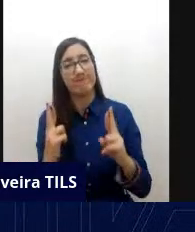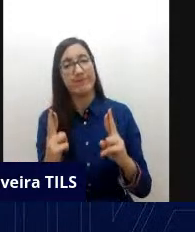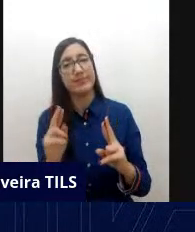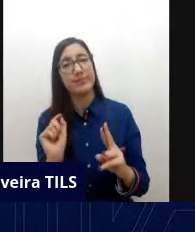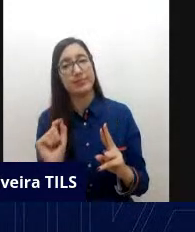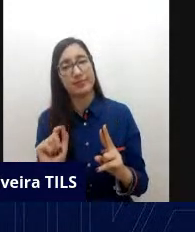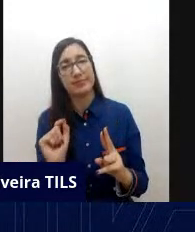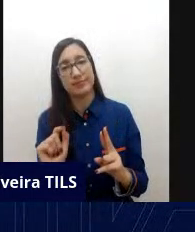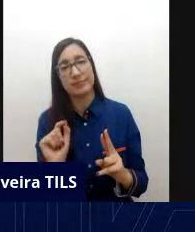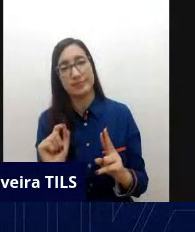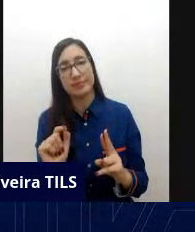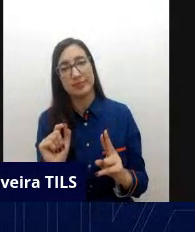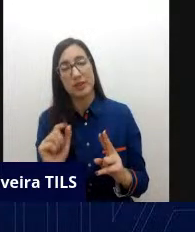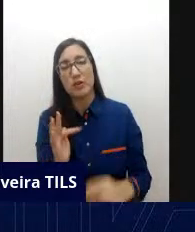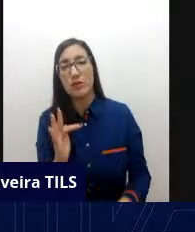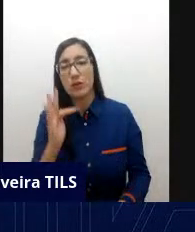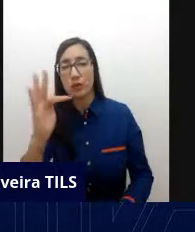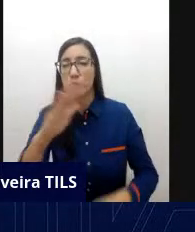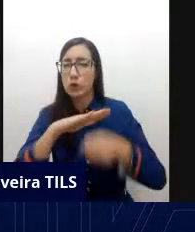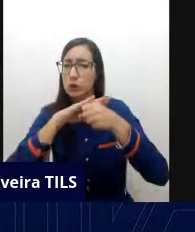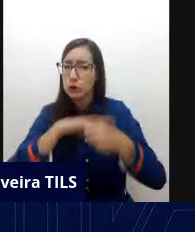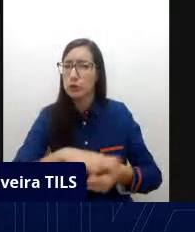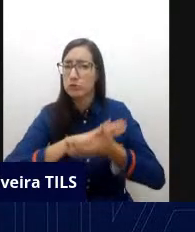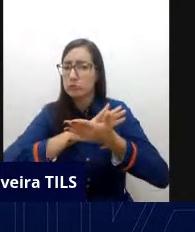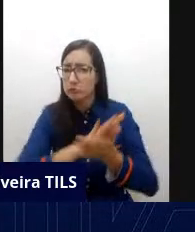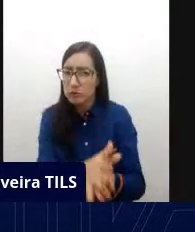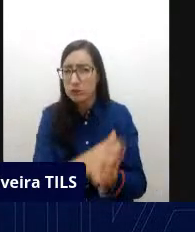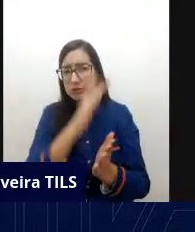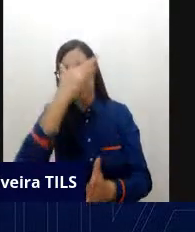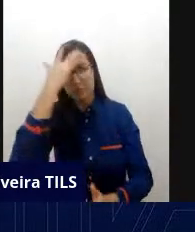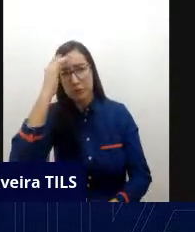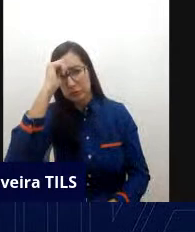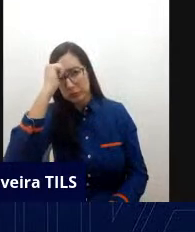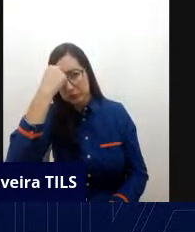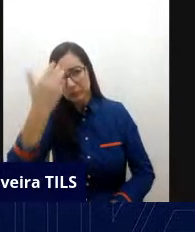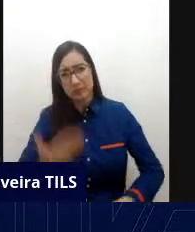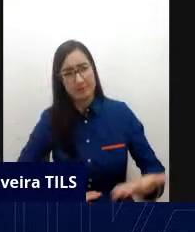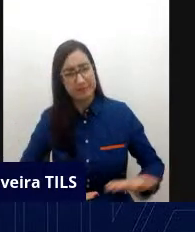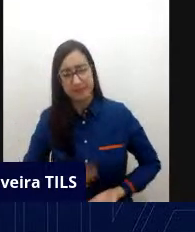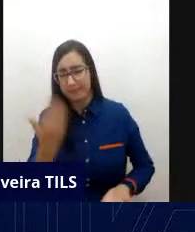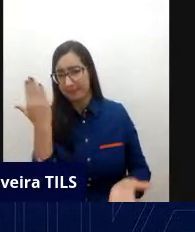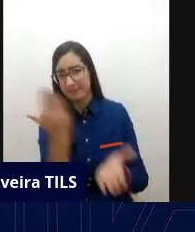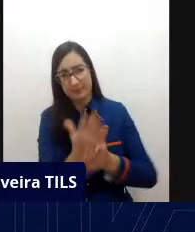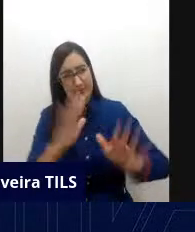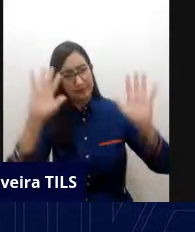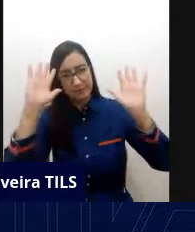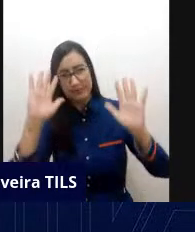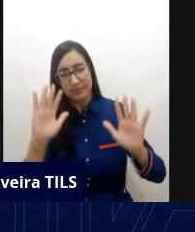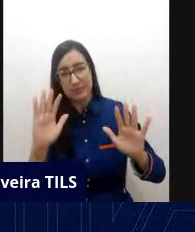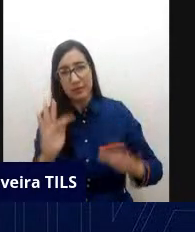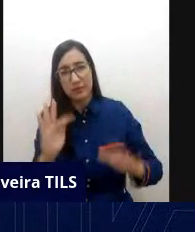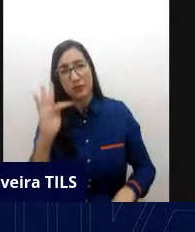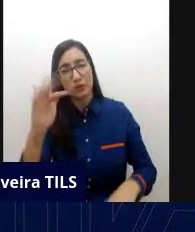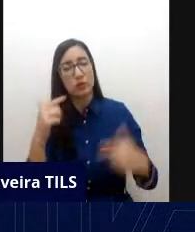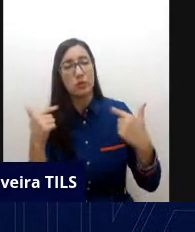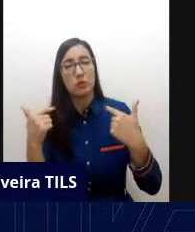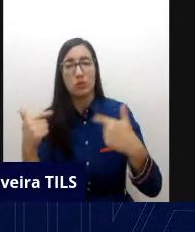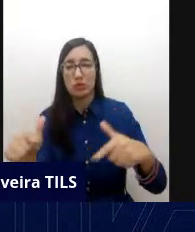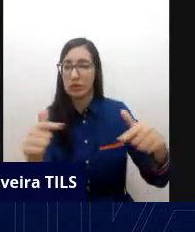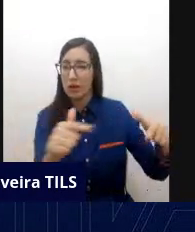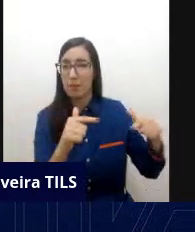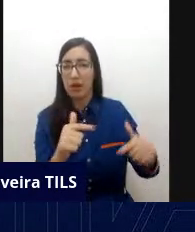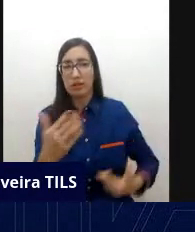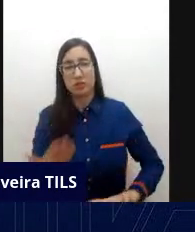com esse racismo entranhado nessa sociedade escravocrata e que o trabalho doméstico representa uma